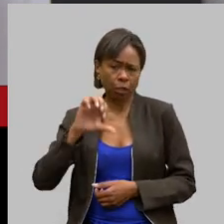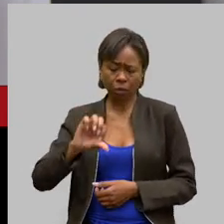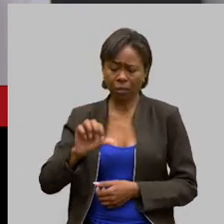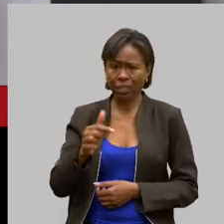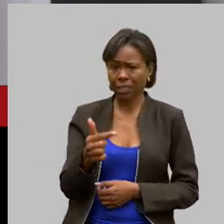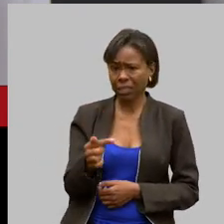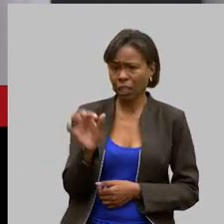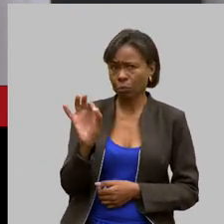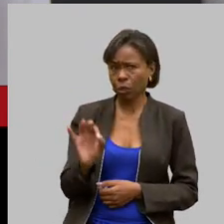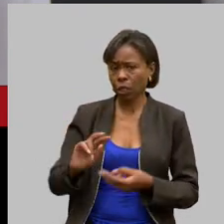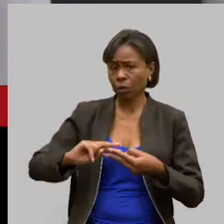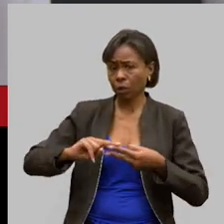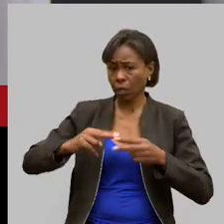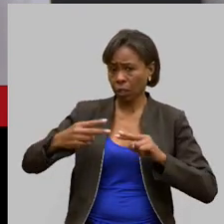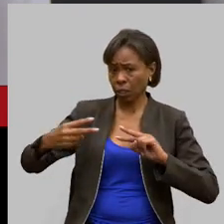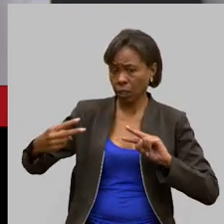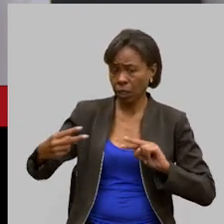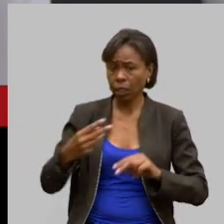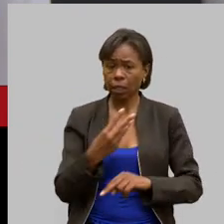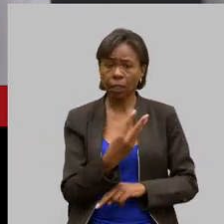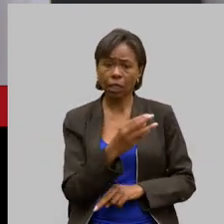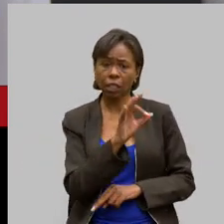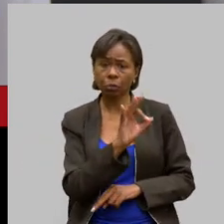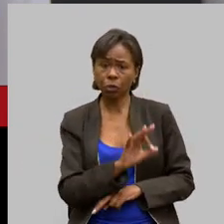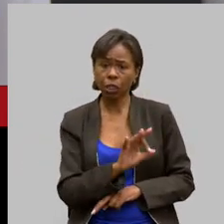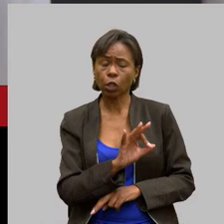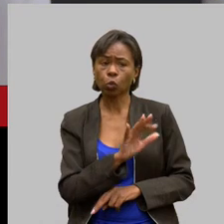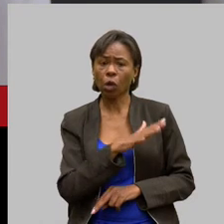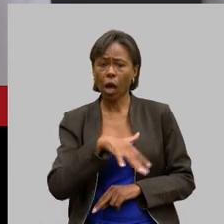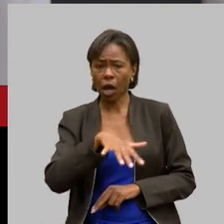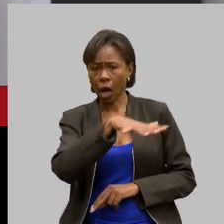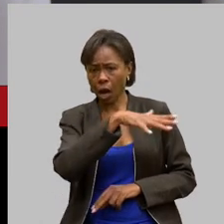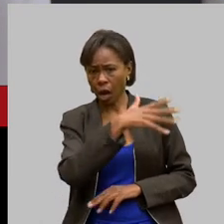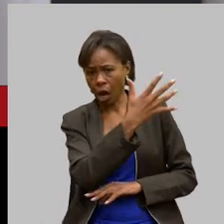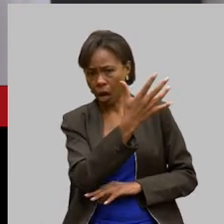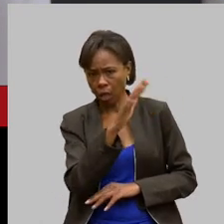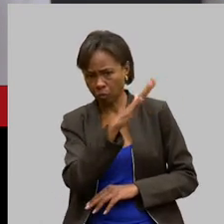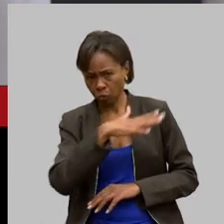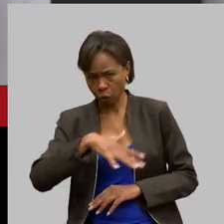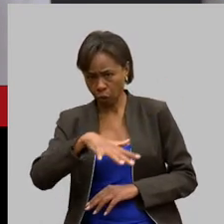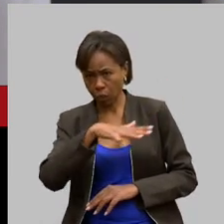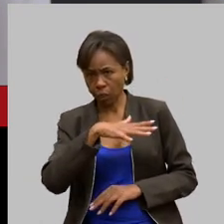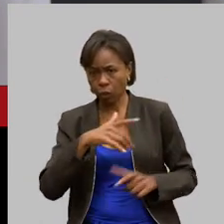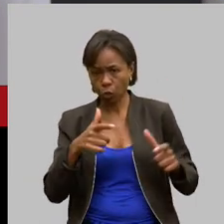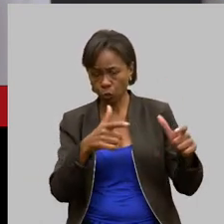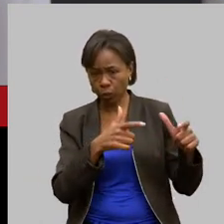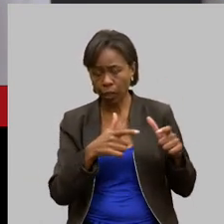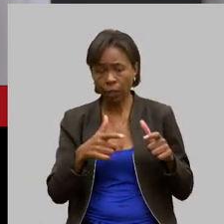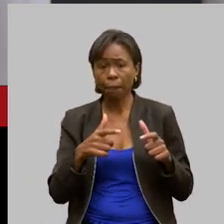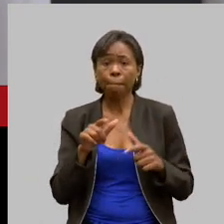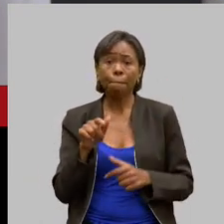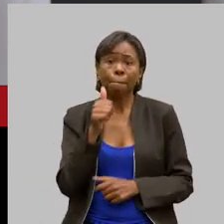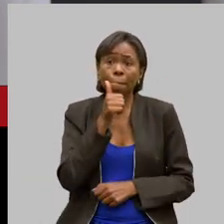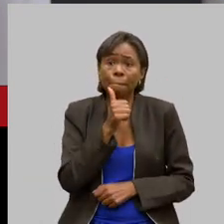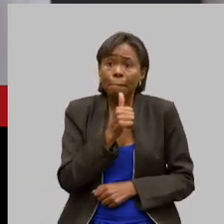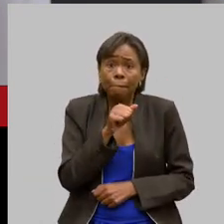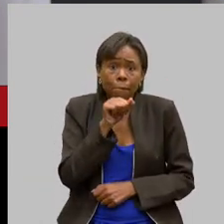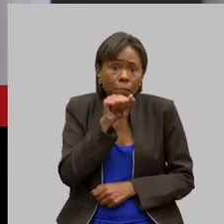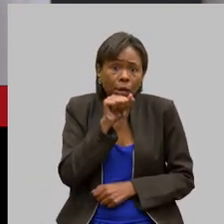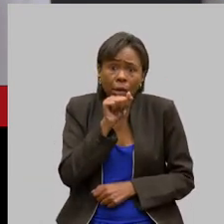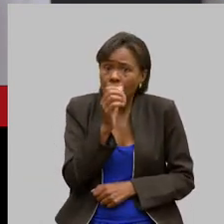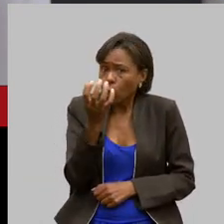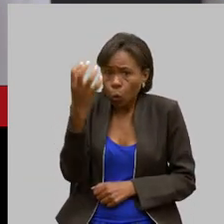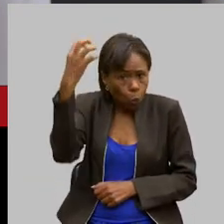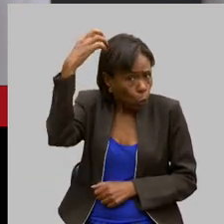genéticos 3% fatores ambientais eh o a mãezinha não tem culpa de ser